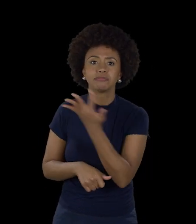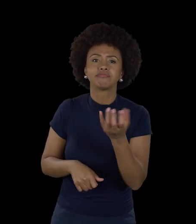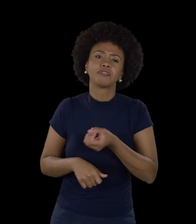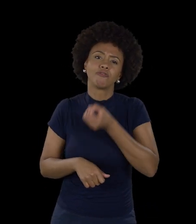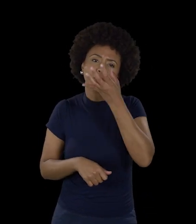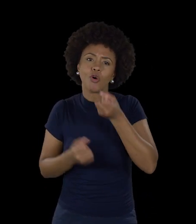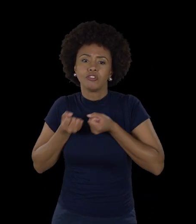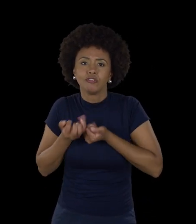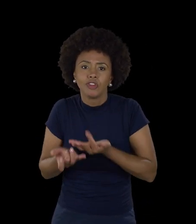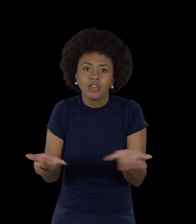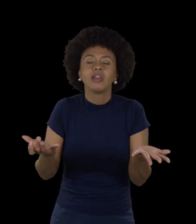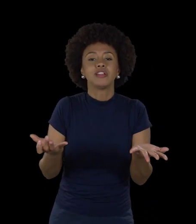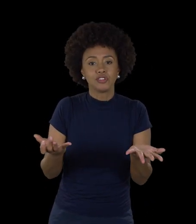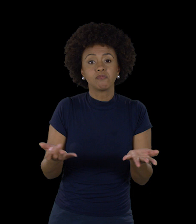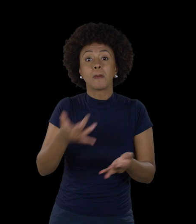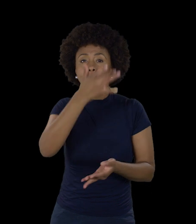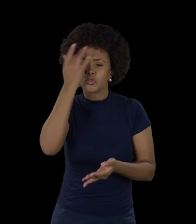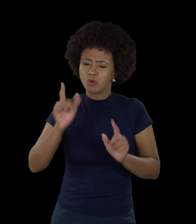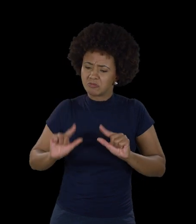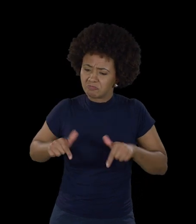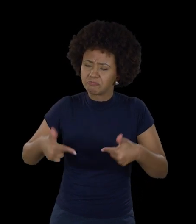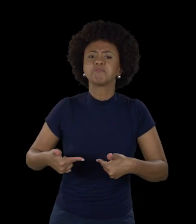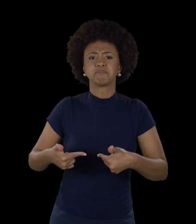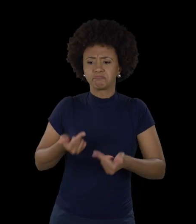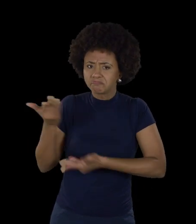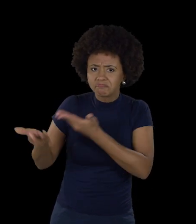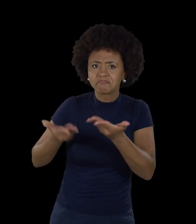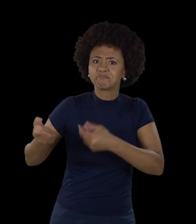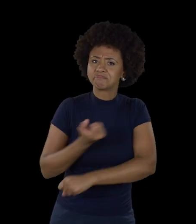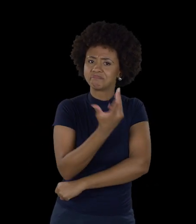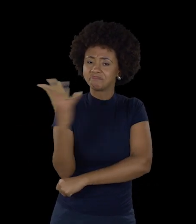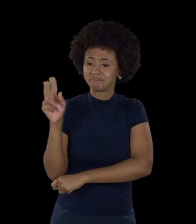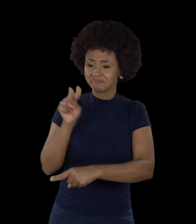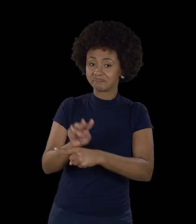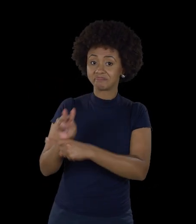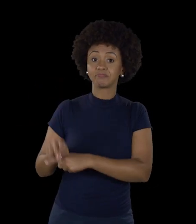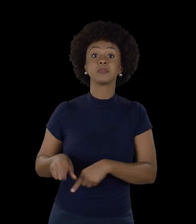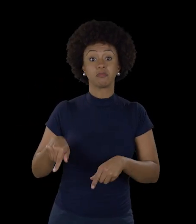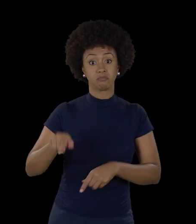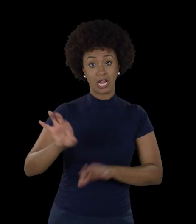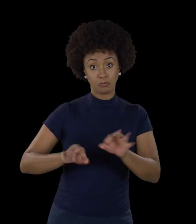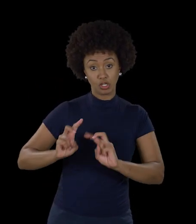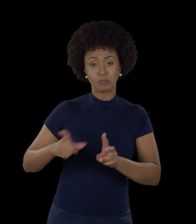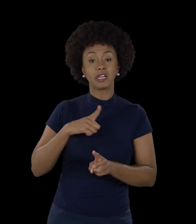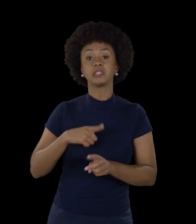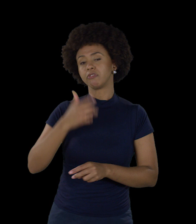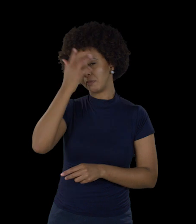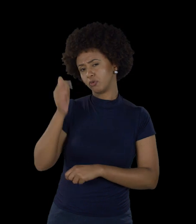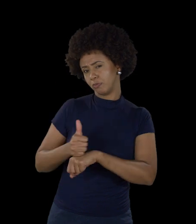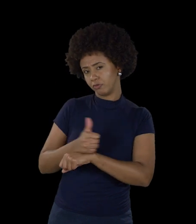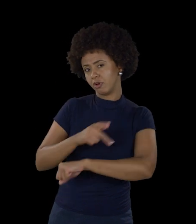da fauna e da flora. Conhecer também pessoas abnegadas que se dedicam a proteger a natureza. Nesse mesmo projeto